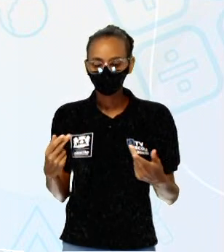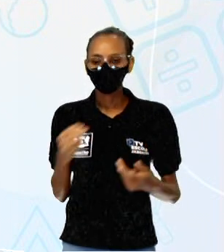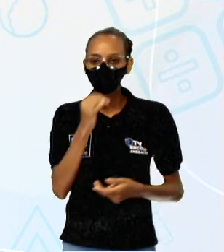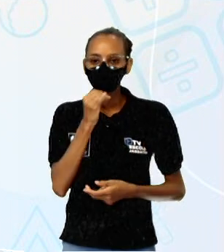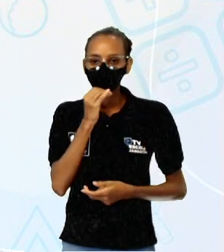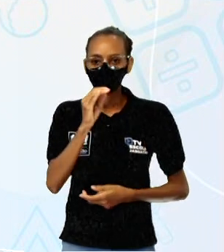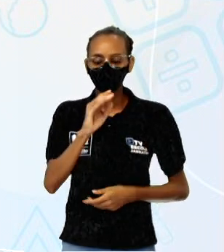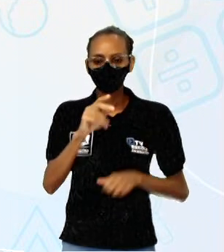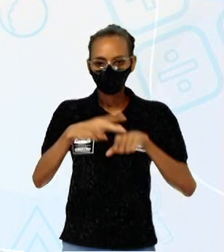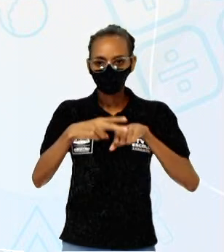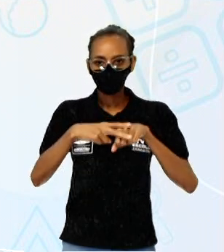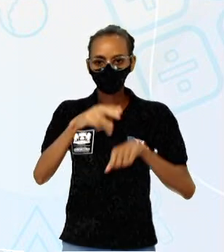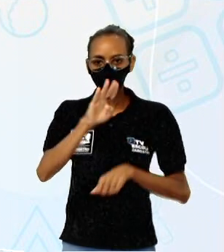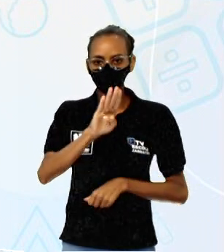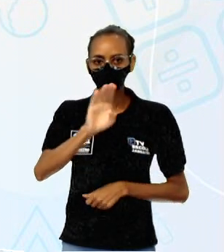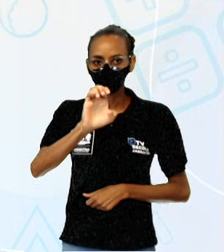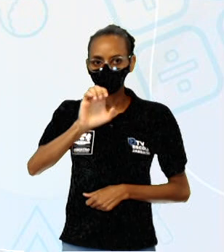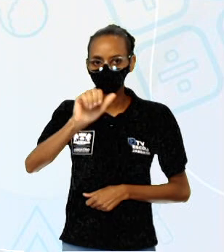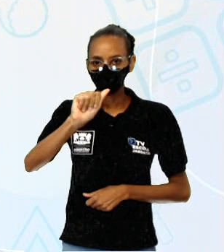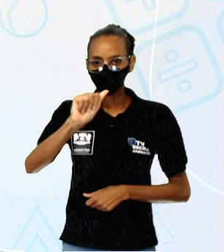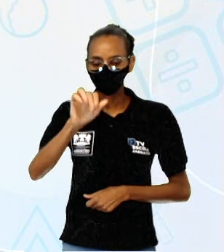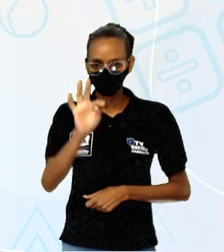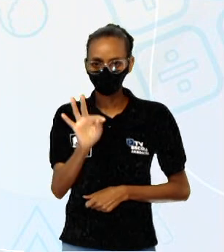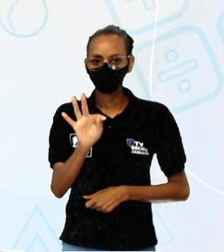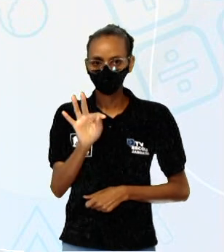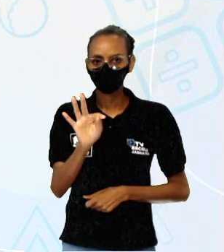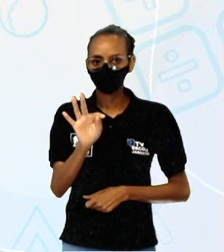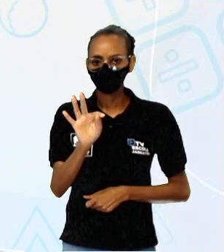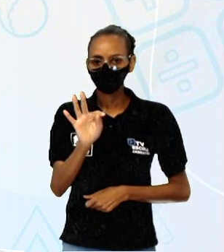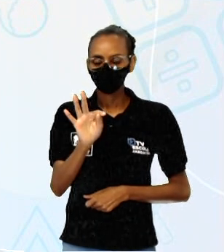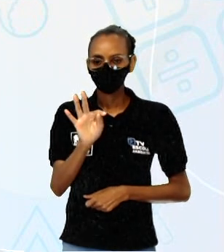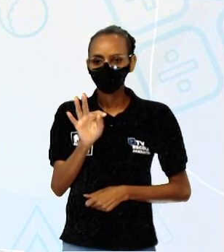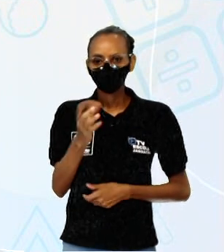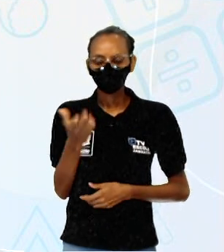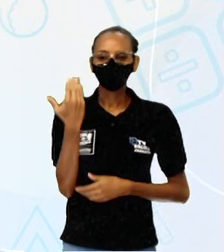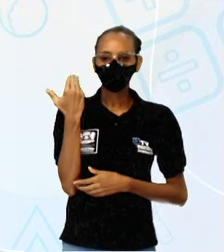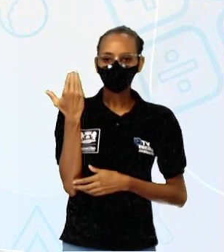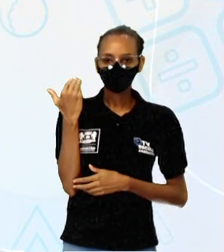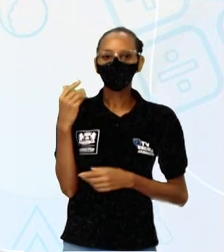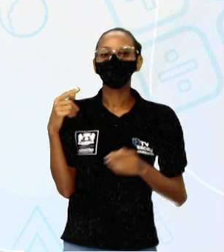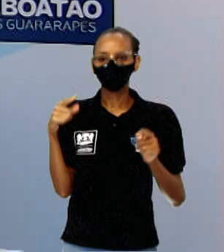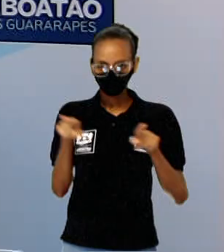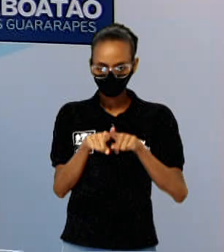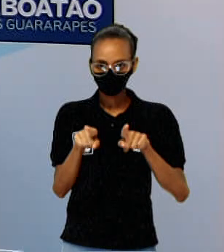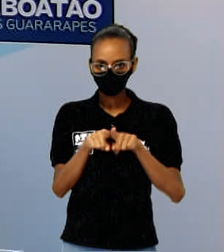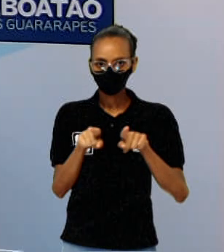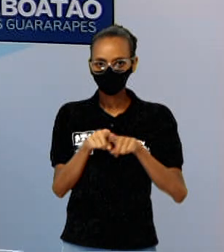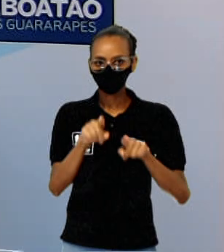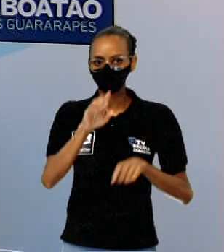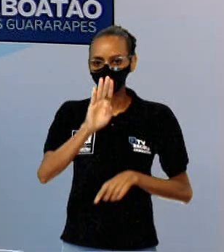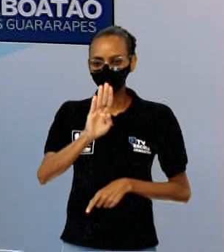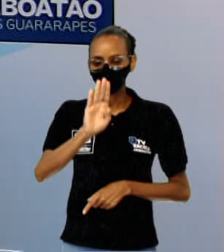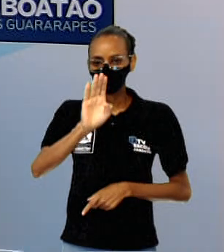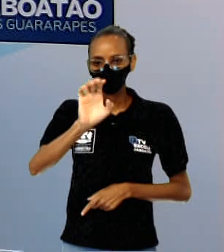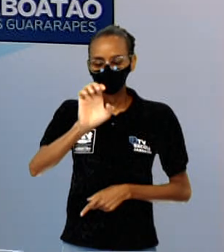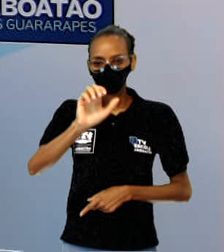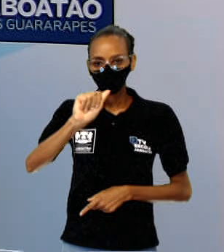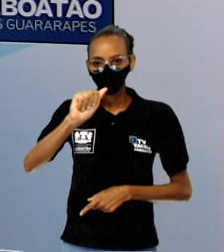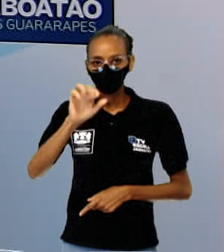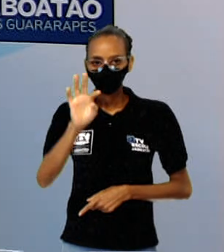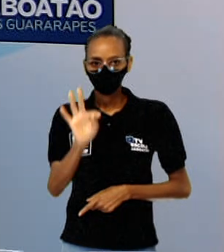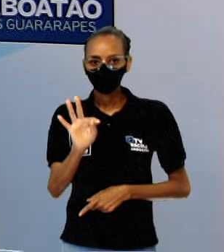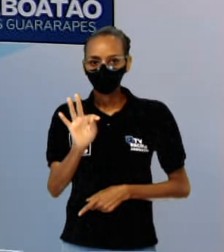particípio passado vai ser beaten. O que aconteceu? Ele mantém a forma no presente e no